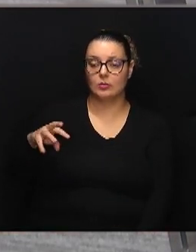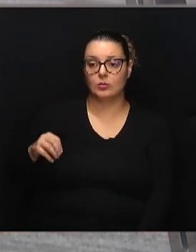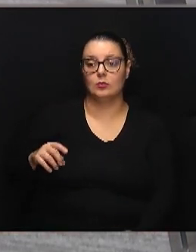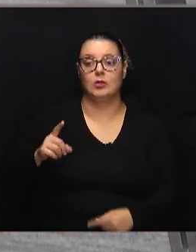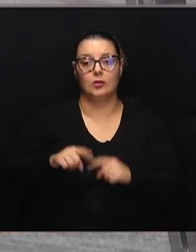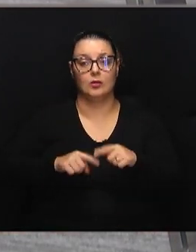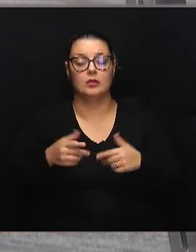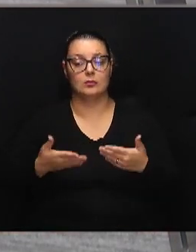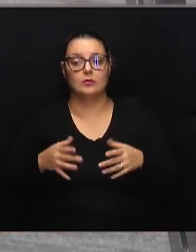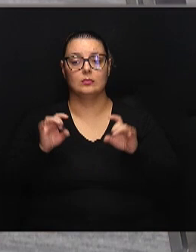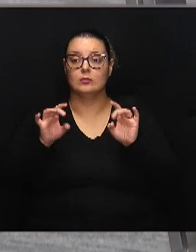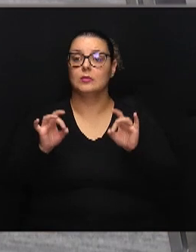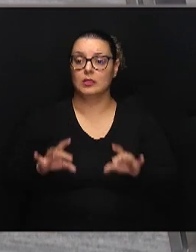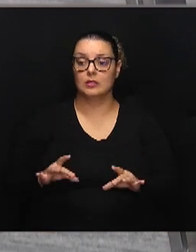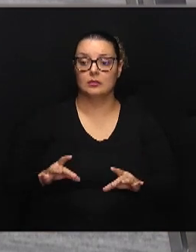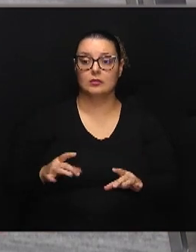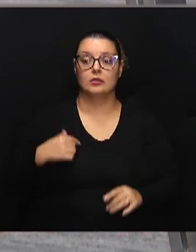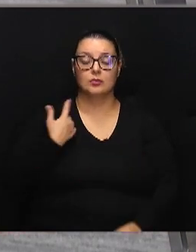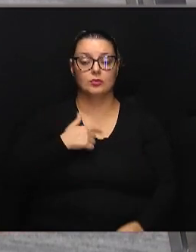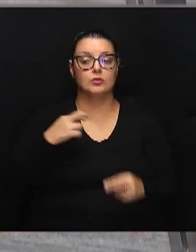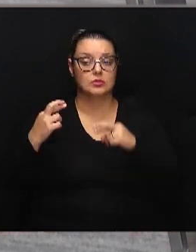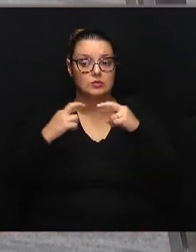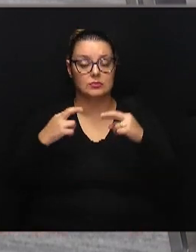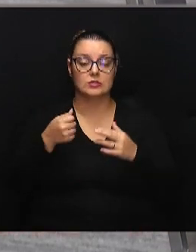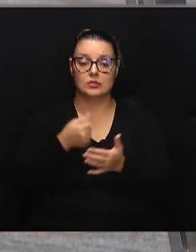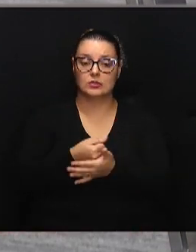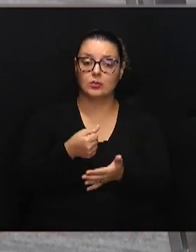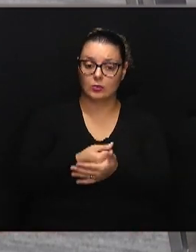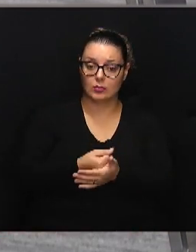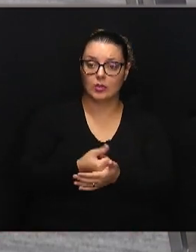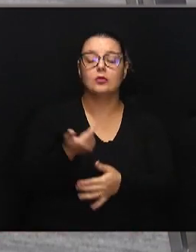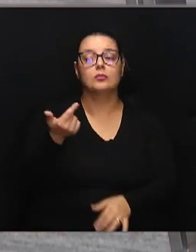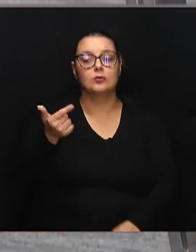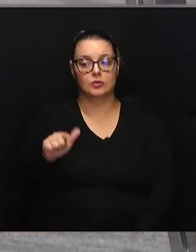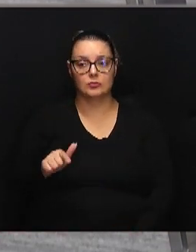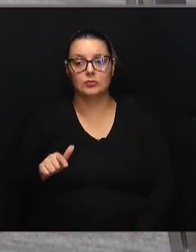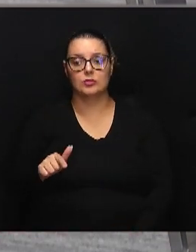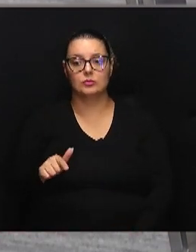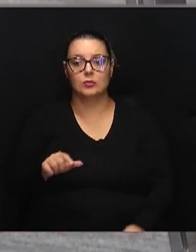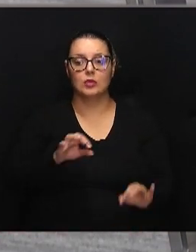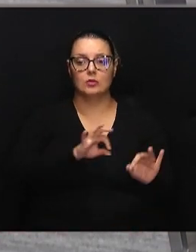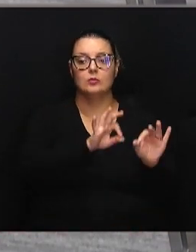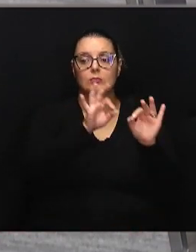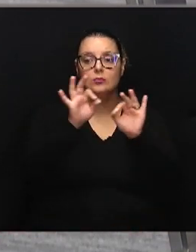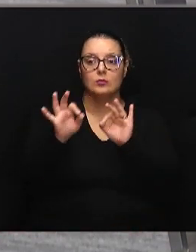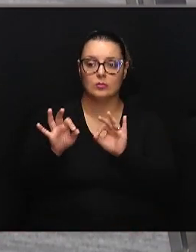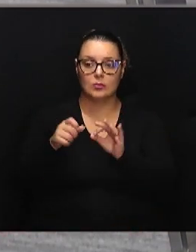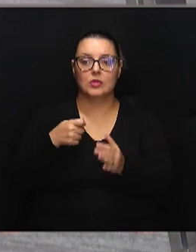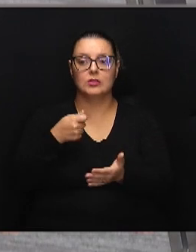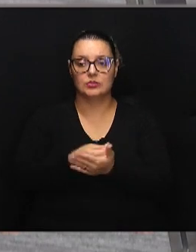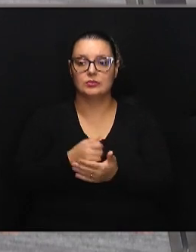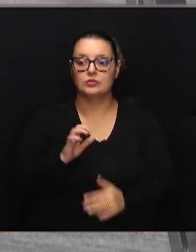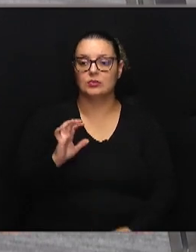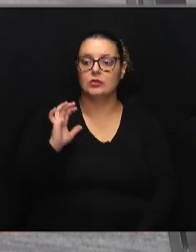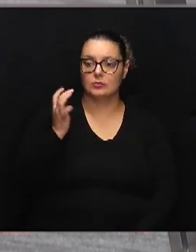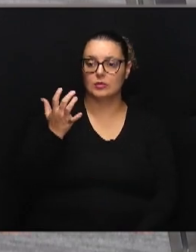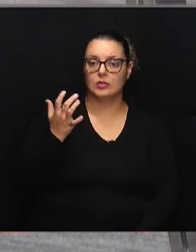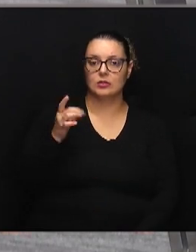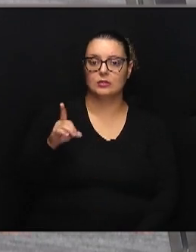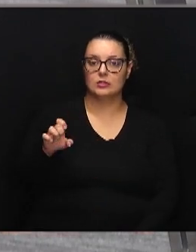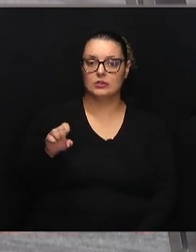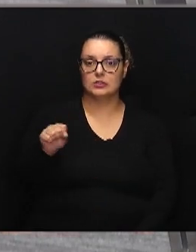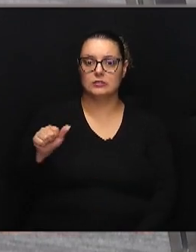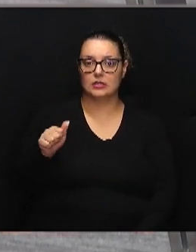sofisticado. Estamos aí fiscalizando, cobrando e vamos continuar acompanhando para que de fato aconteça esse desassoreamento de